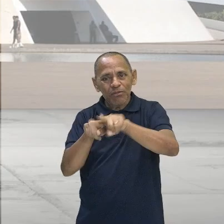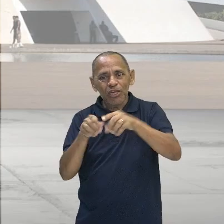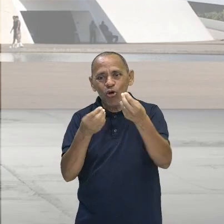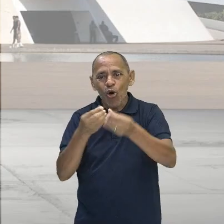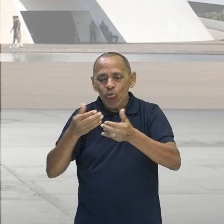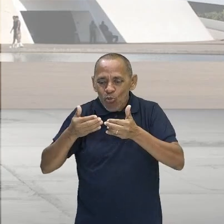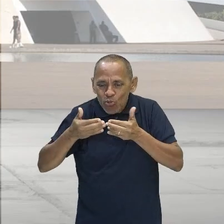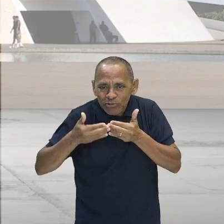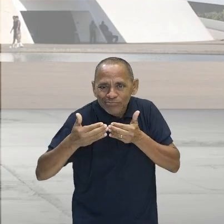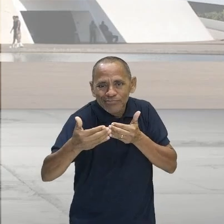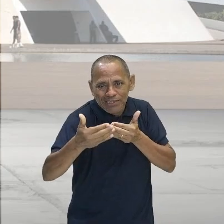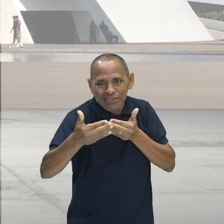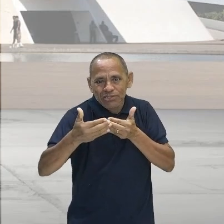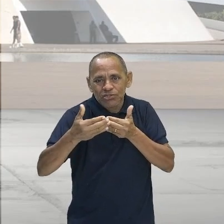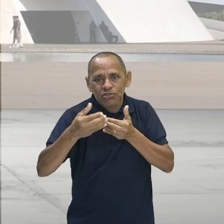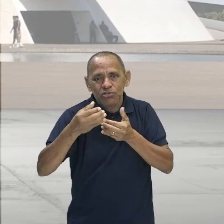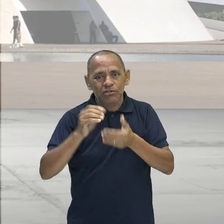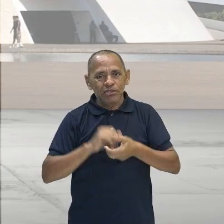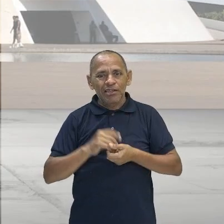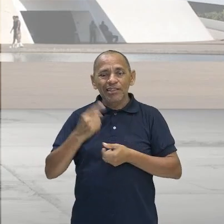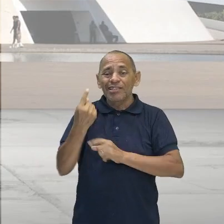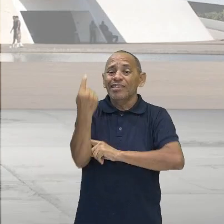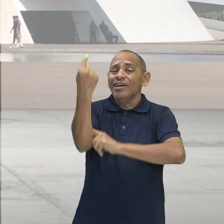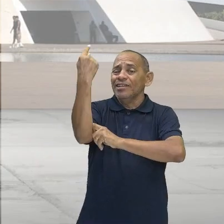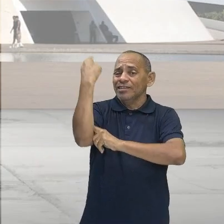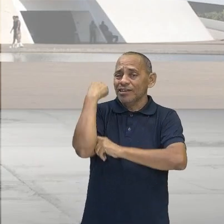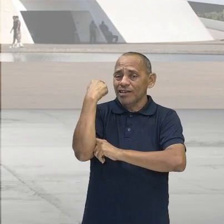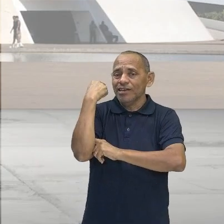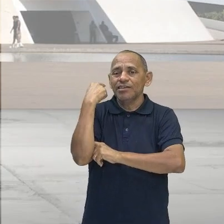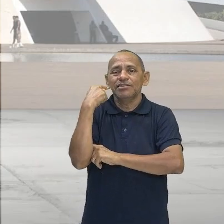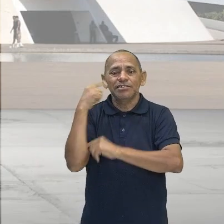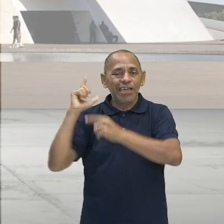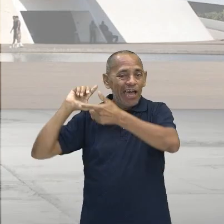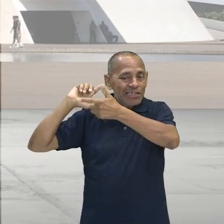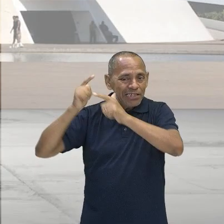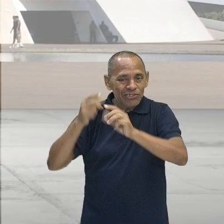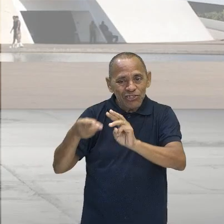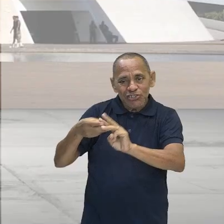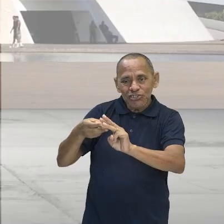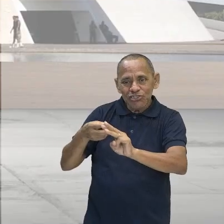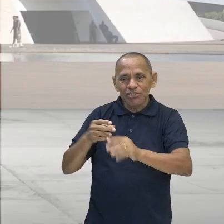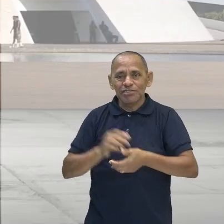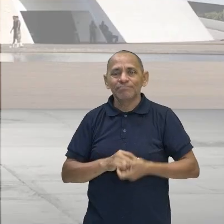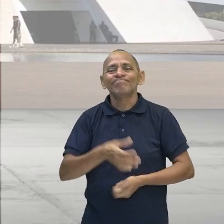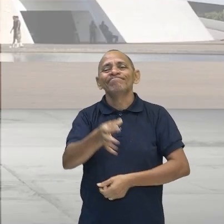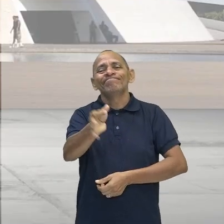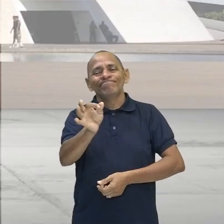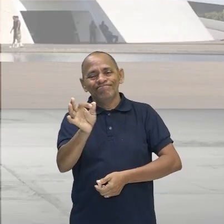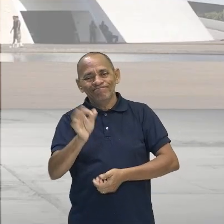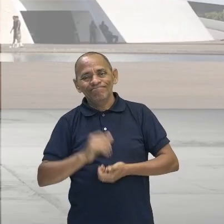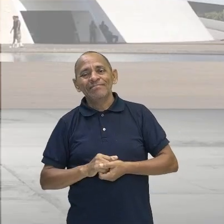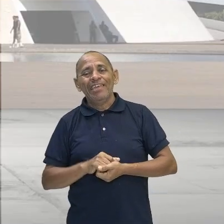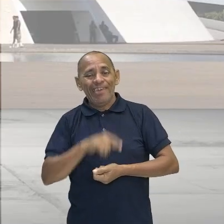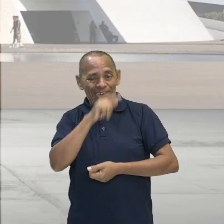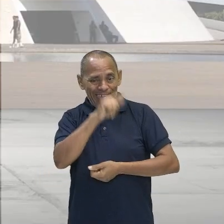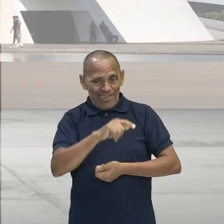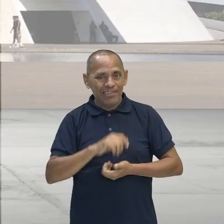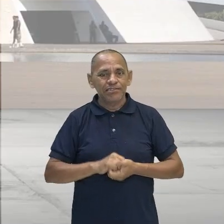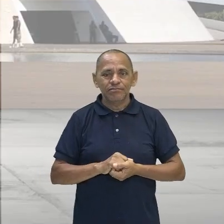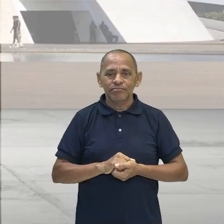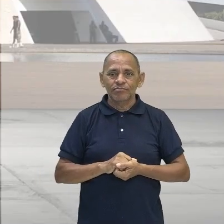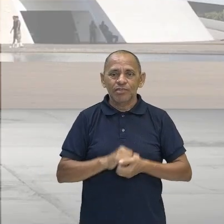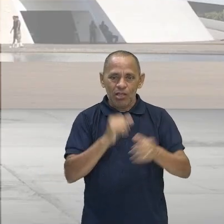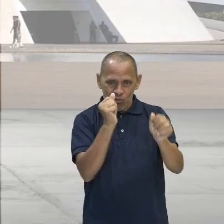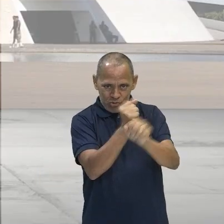sua inspiração nas construções indígenas. Exatamente. Então, Oscar Niemeyer, ele faz uma homenagem,